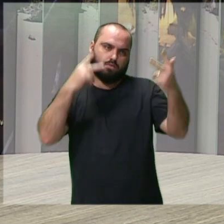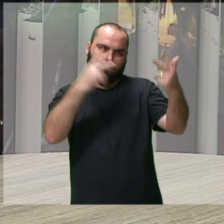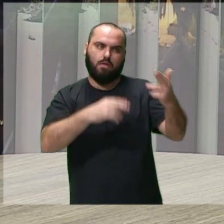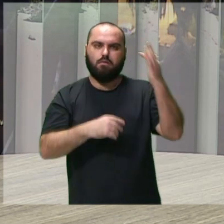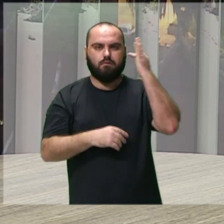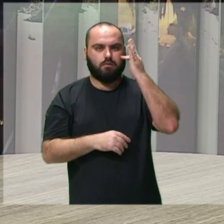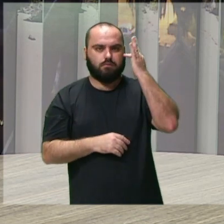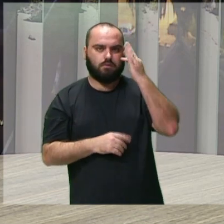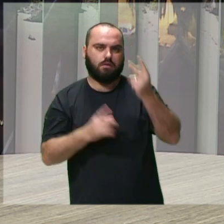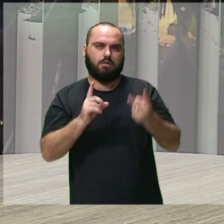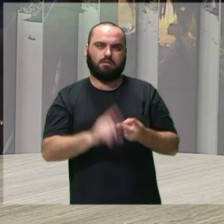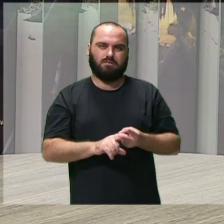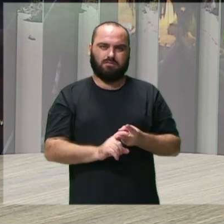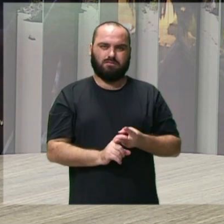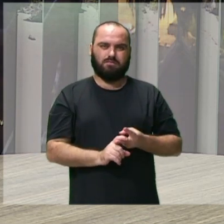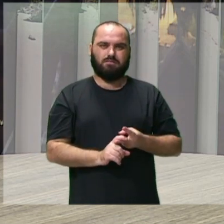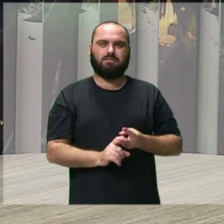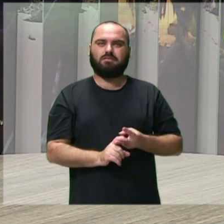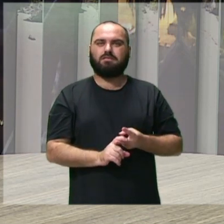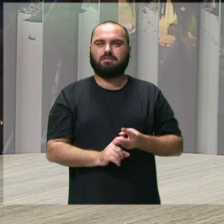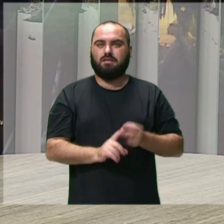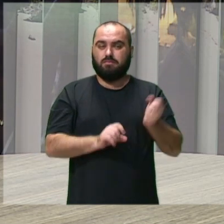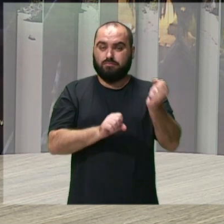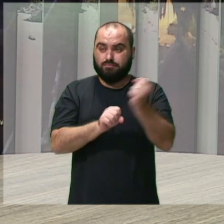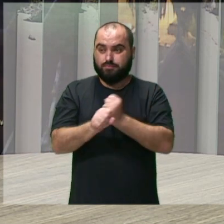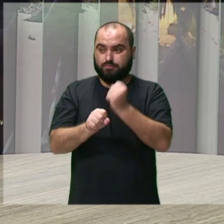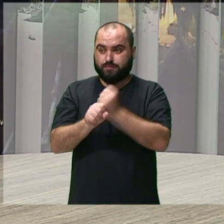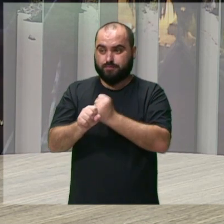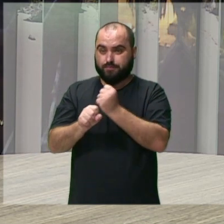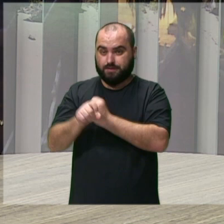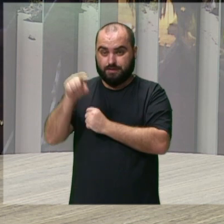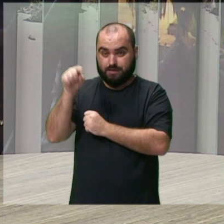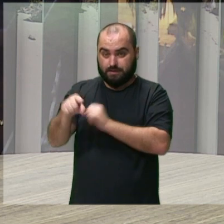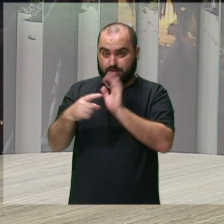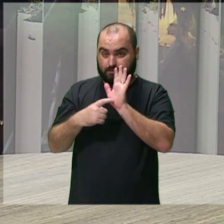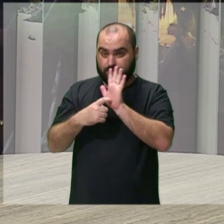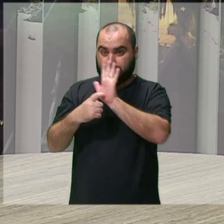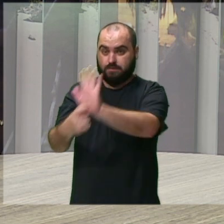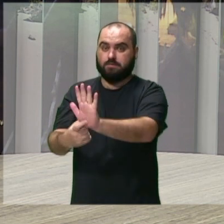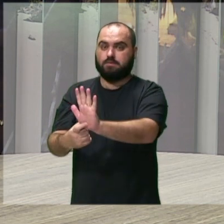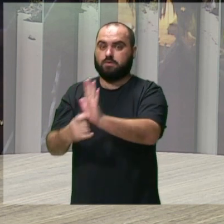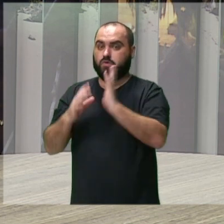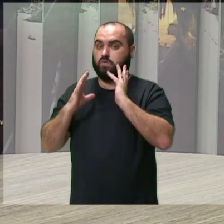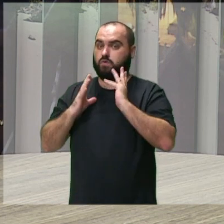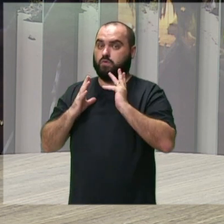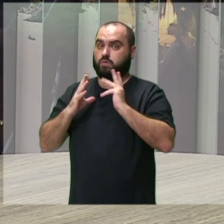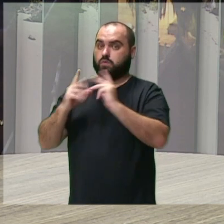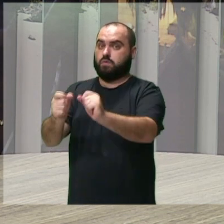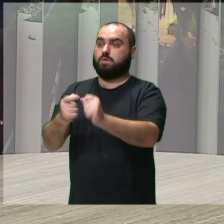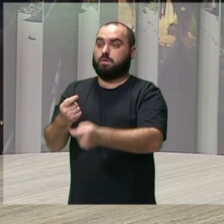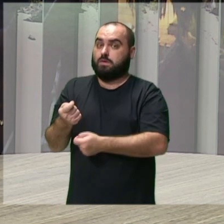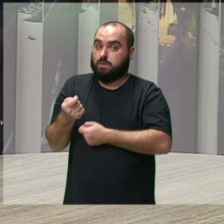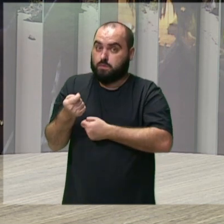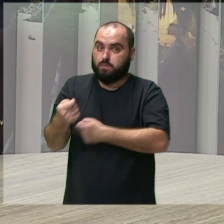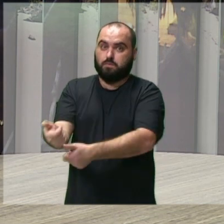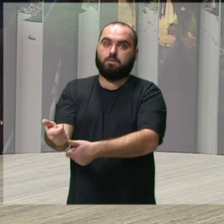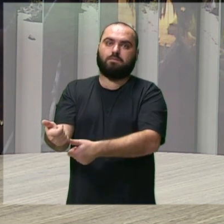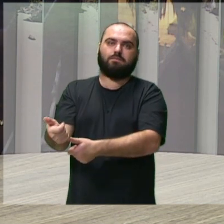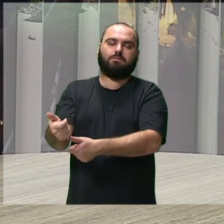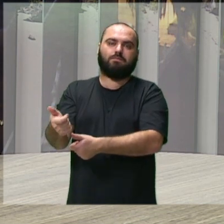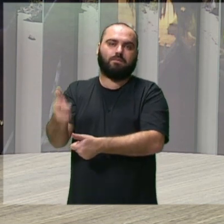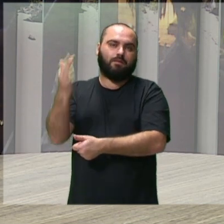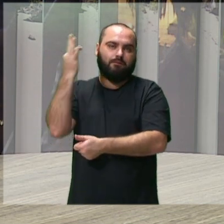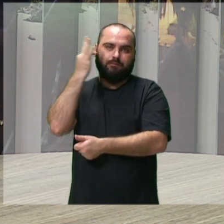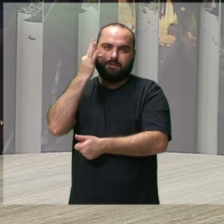universidade, além daquelas obras, daquela exposição especificamente, todas as obras foram doadas para a universidade.